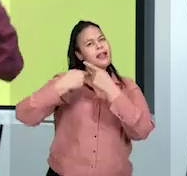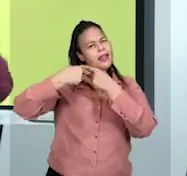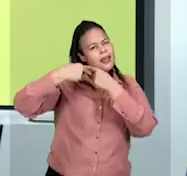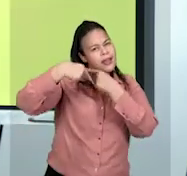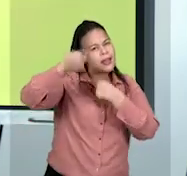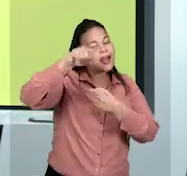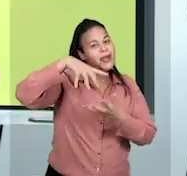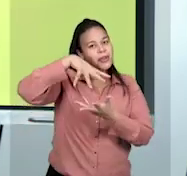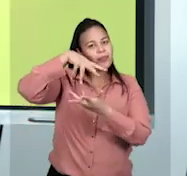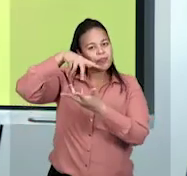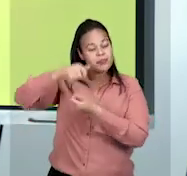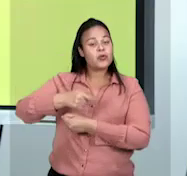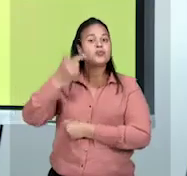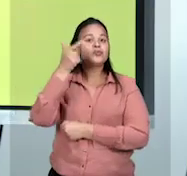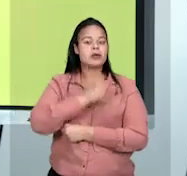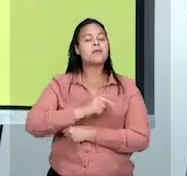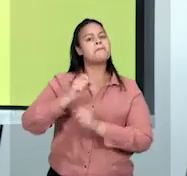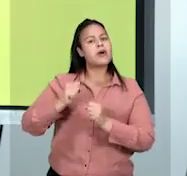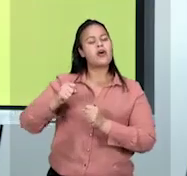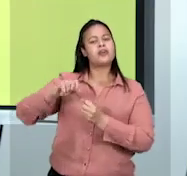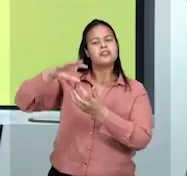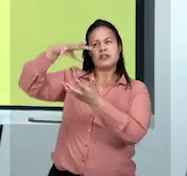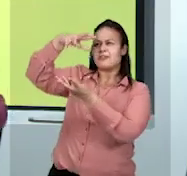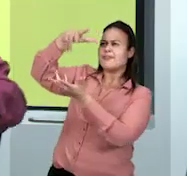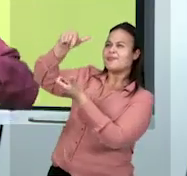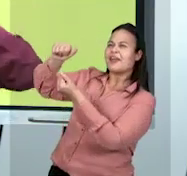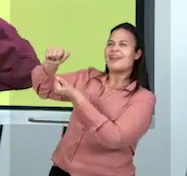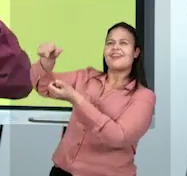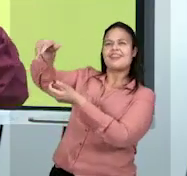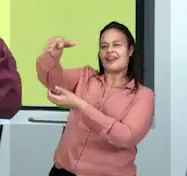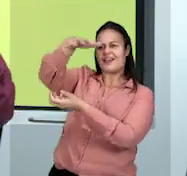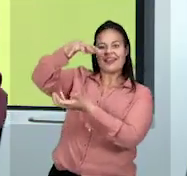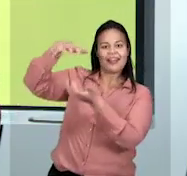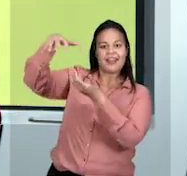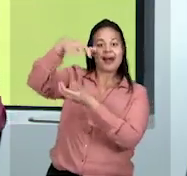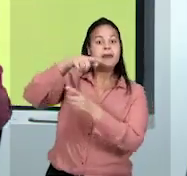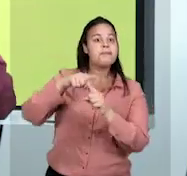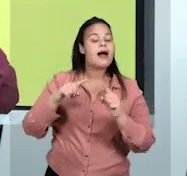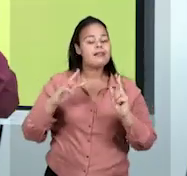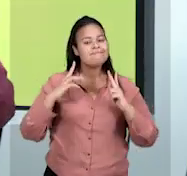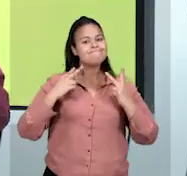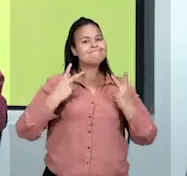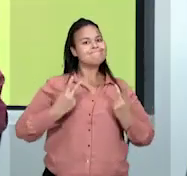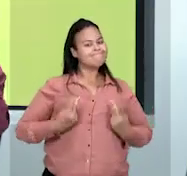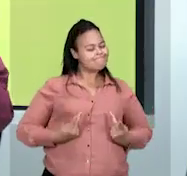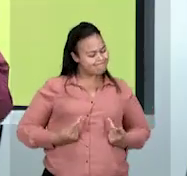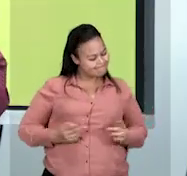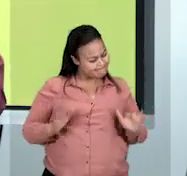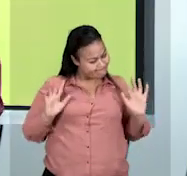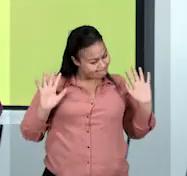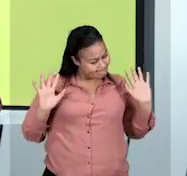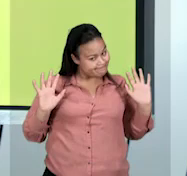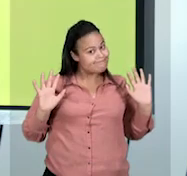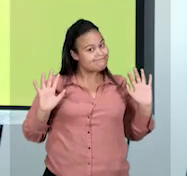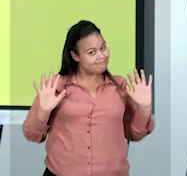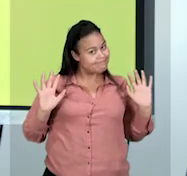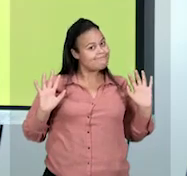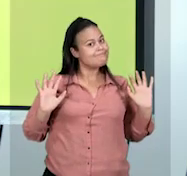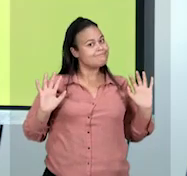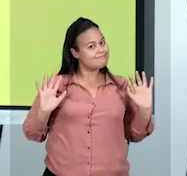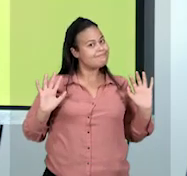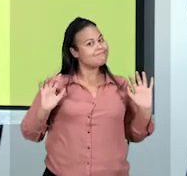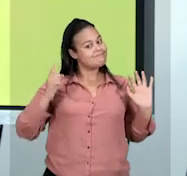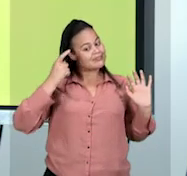deste mundo, nós podemos ir para o espaço, nós podemos ir para outros planetas, mas o ser humano ainda tem